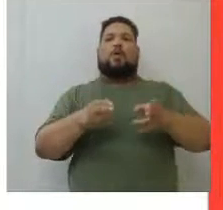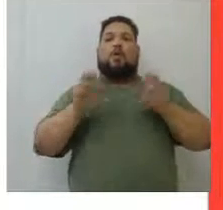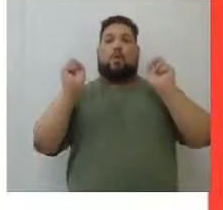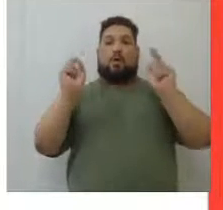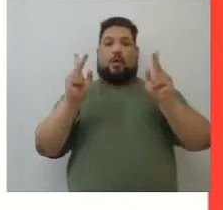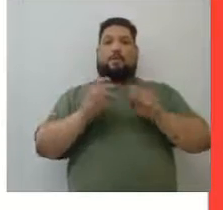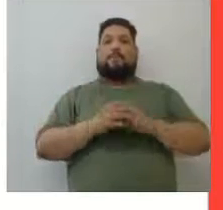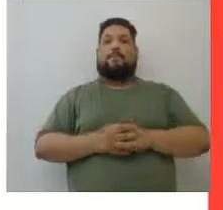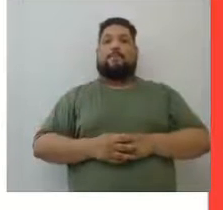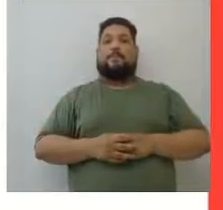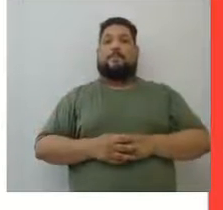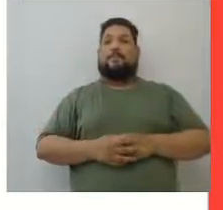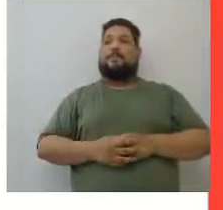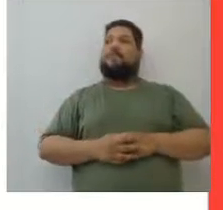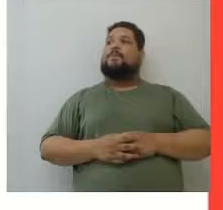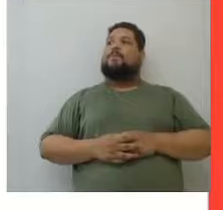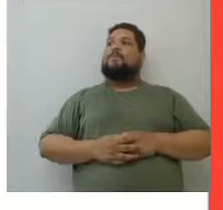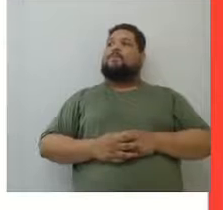lá.